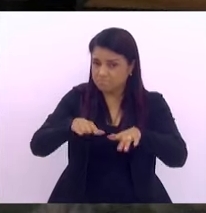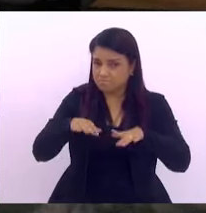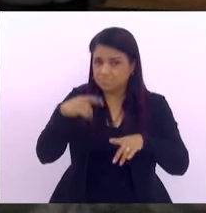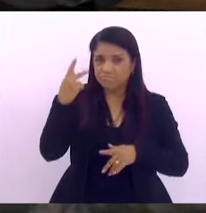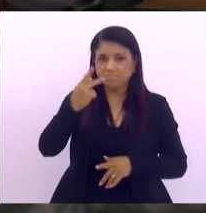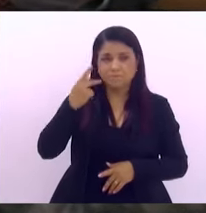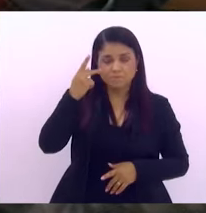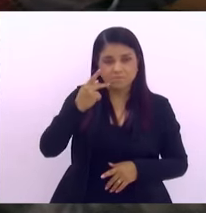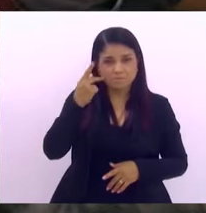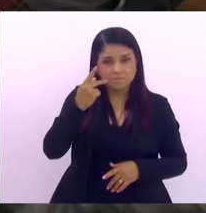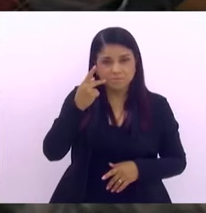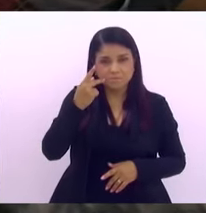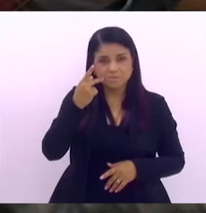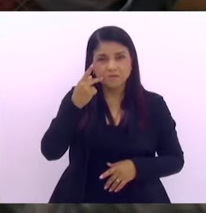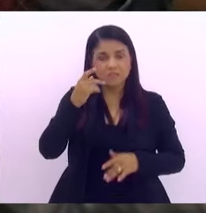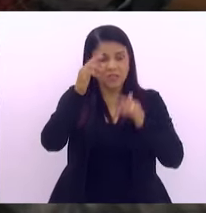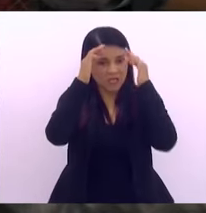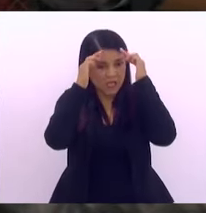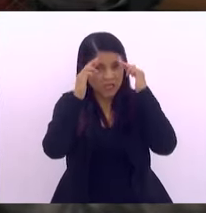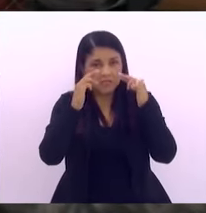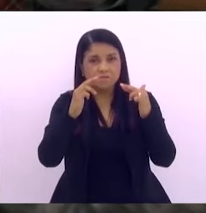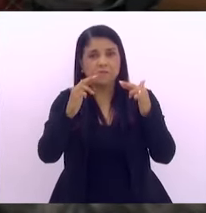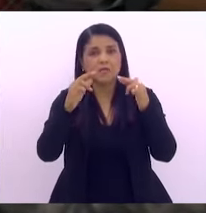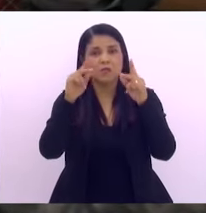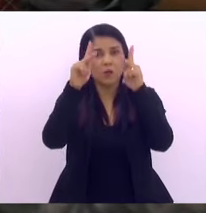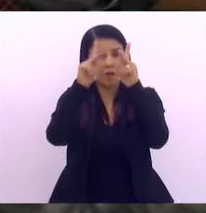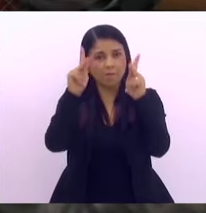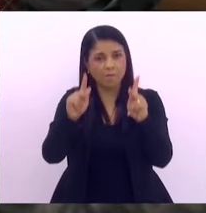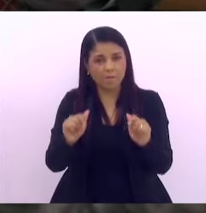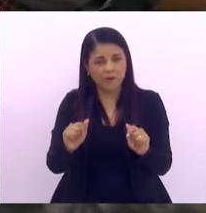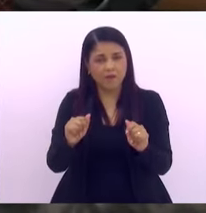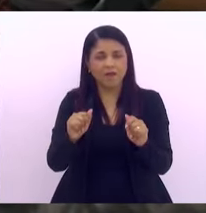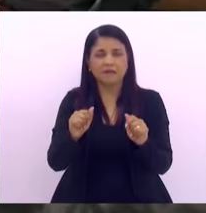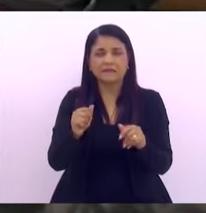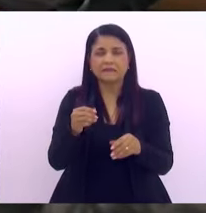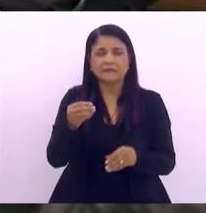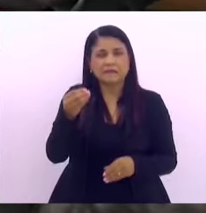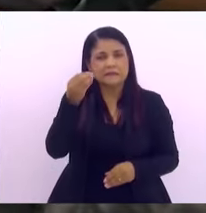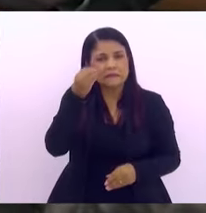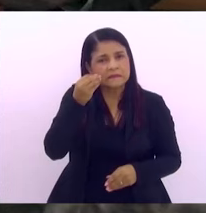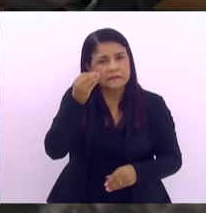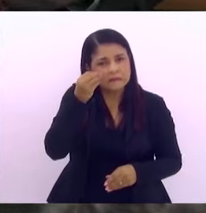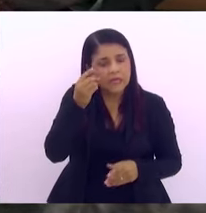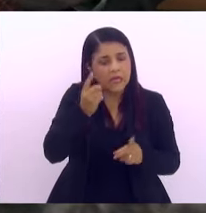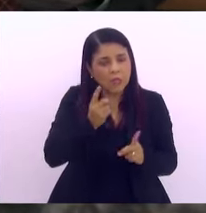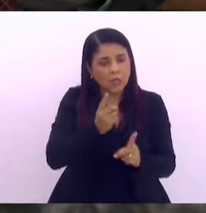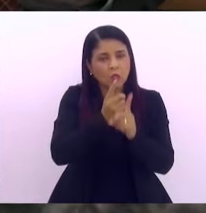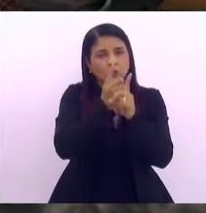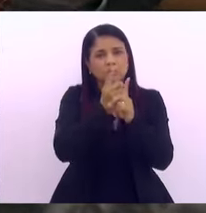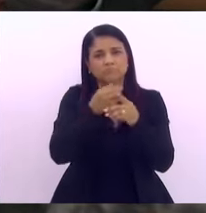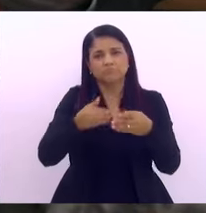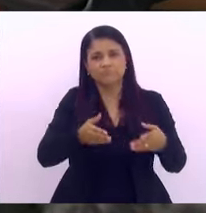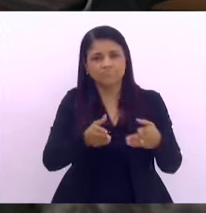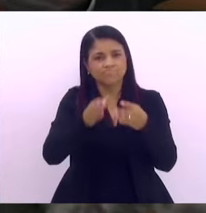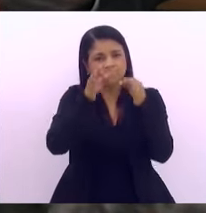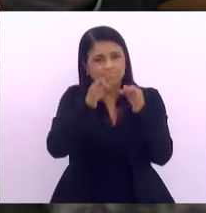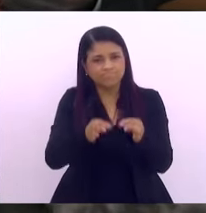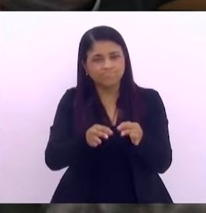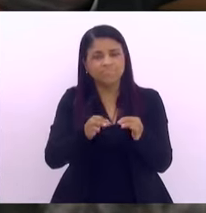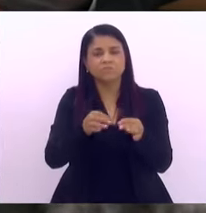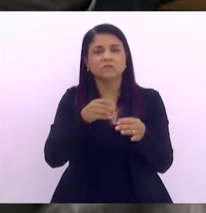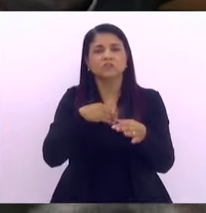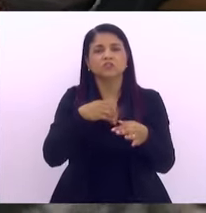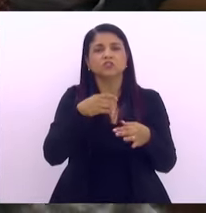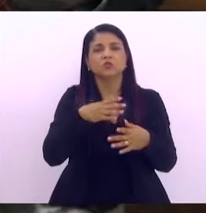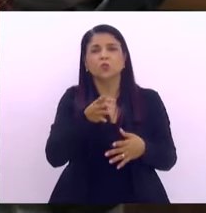posição de respeito à paz, de tentar, por todas as formas, encontrar um caminho, de reconhecer as